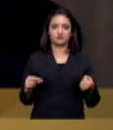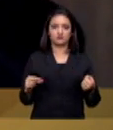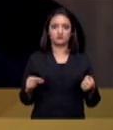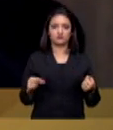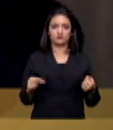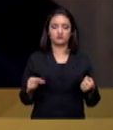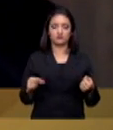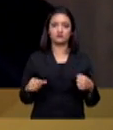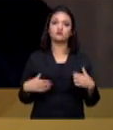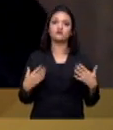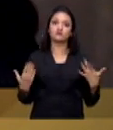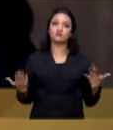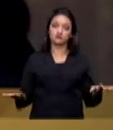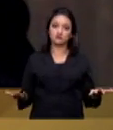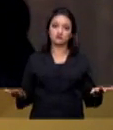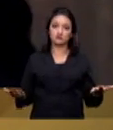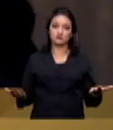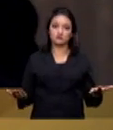nessa ordem de ideia